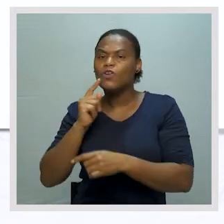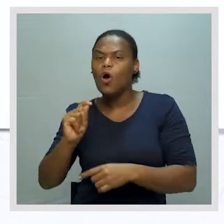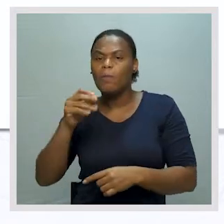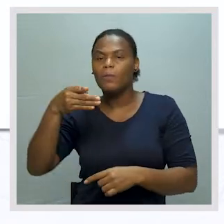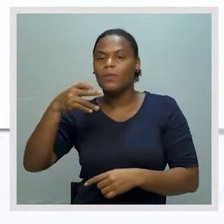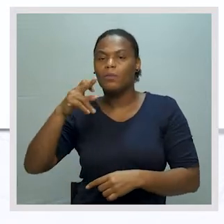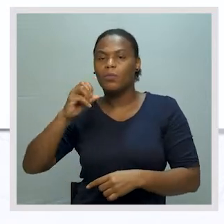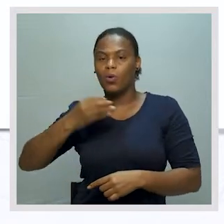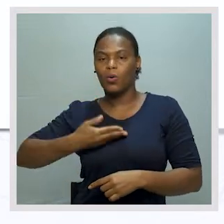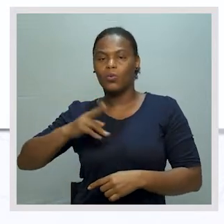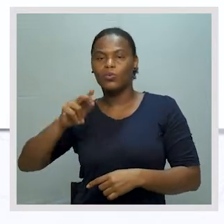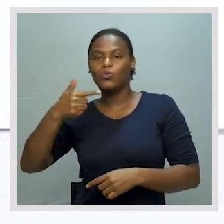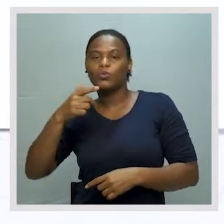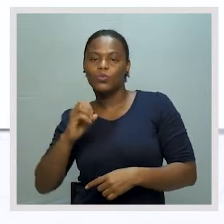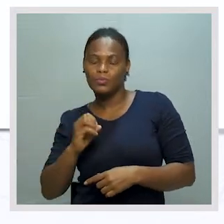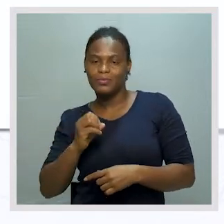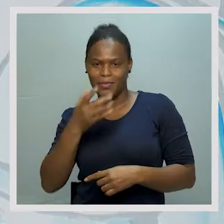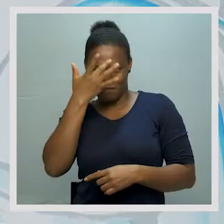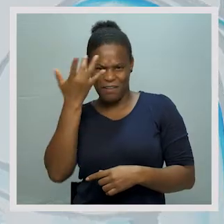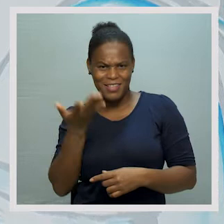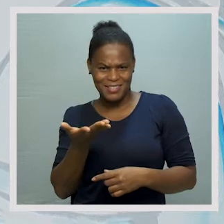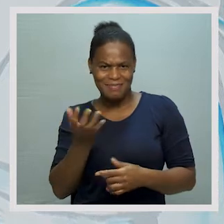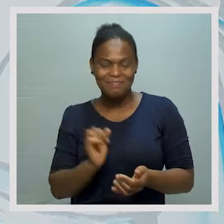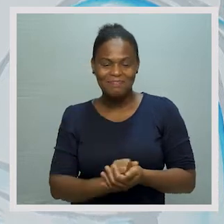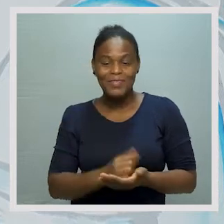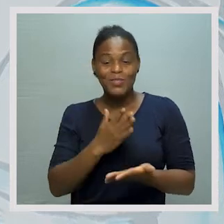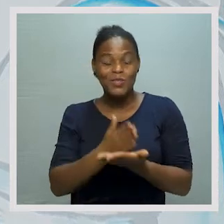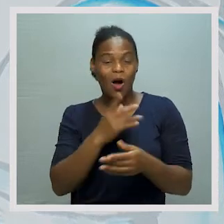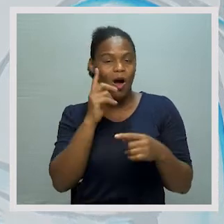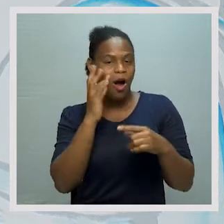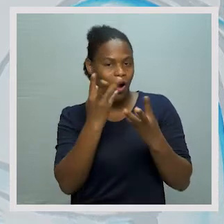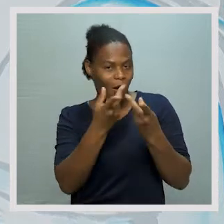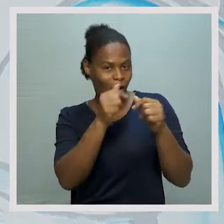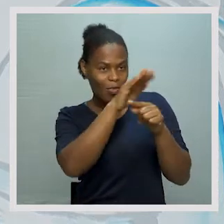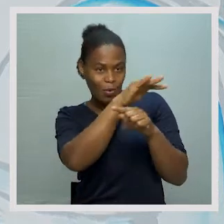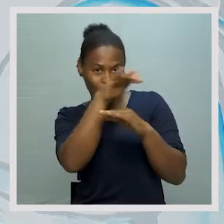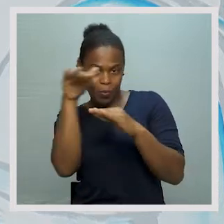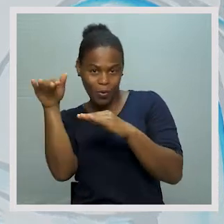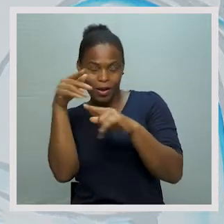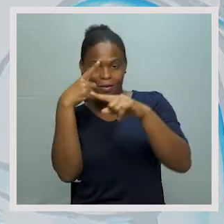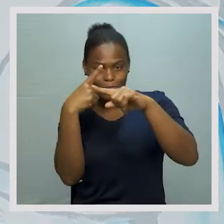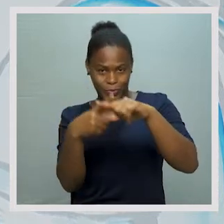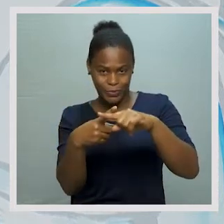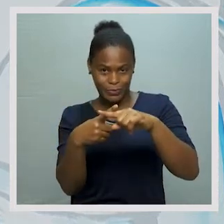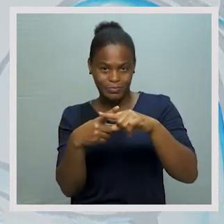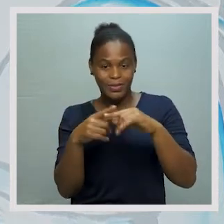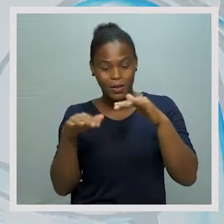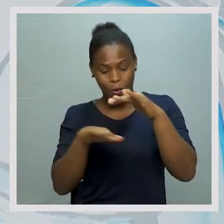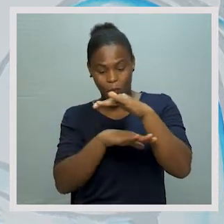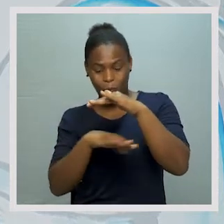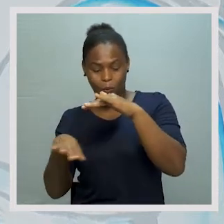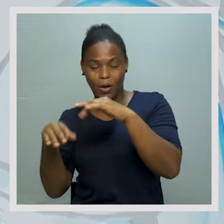3/8. Viram como é fácil? Ok? É só multiplicar os numeradores